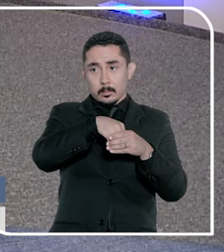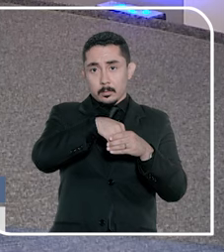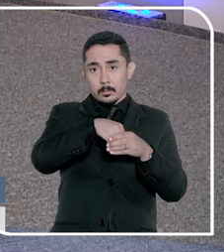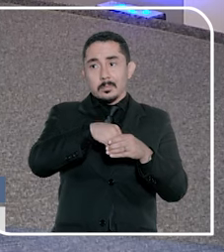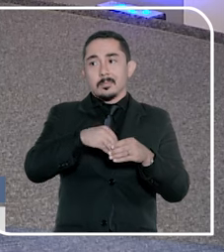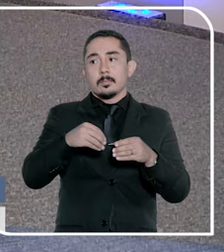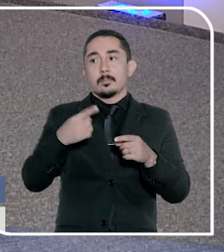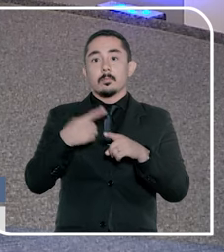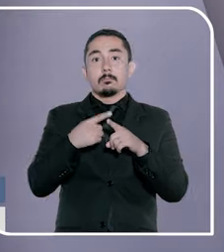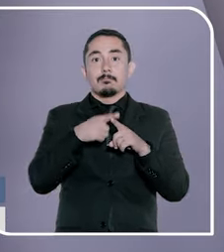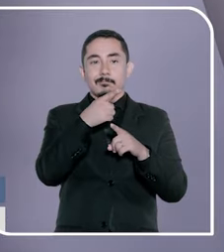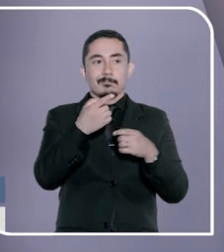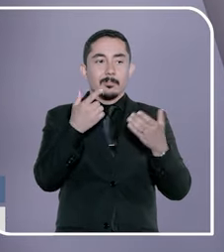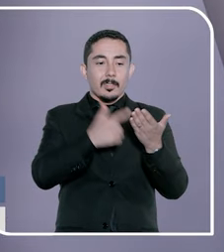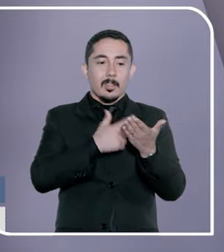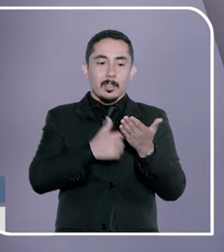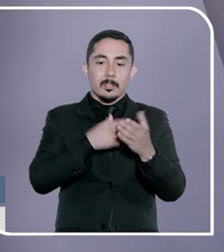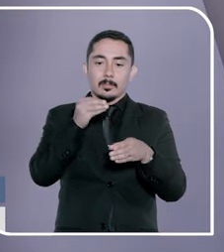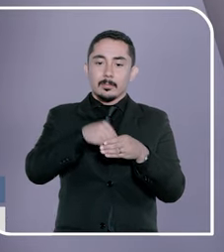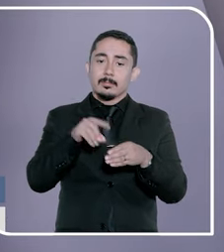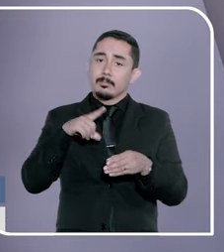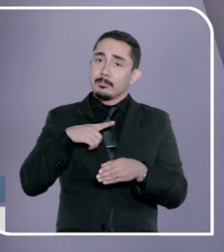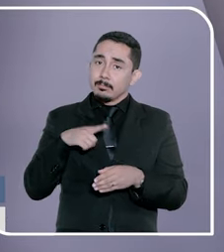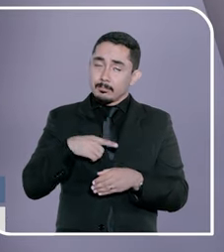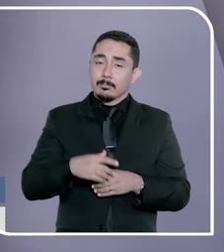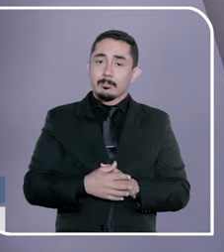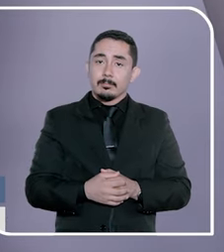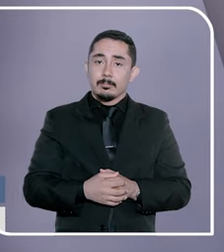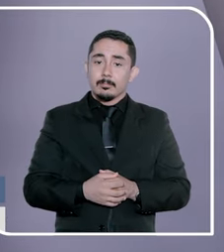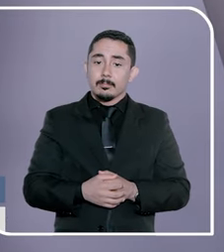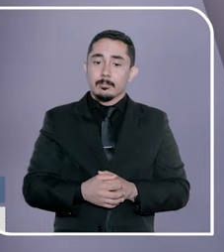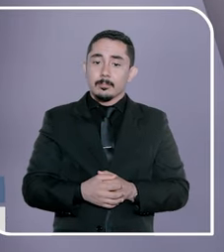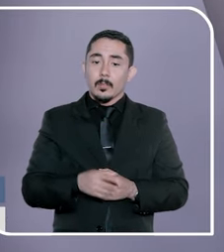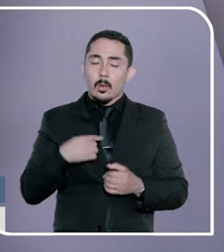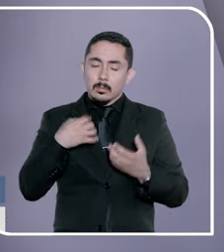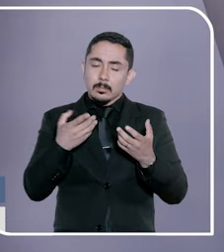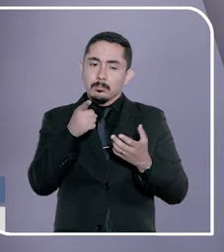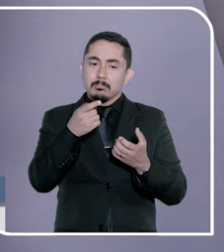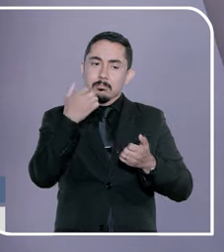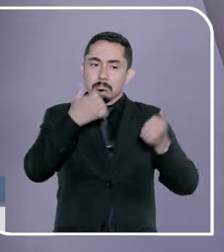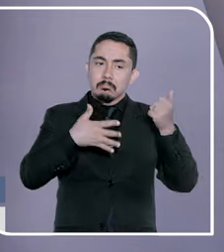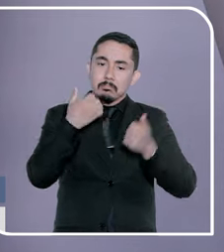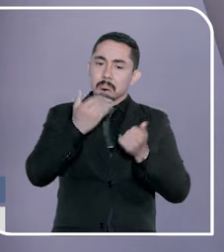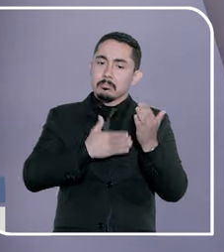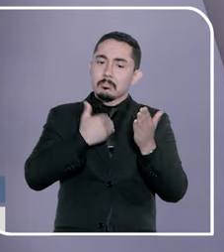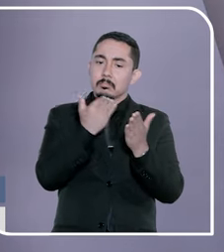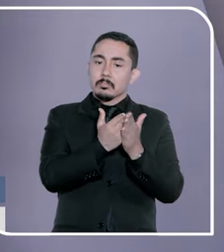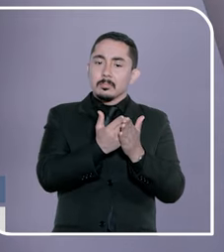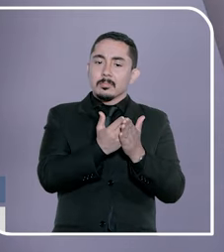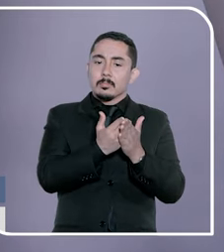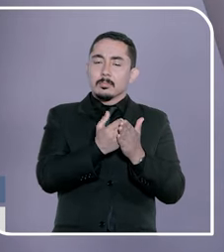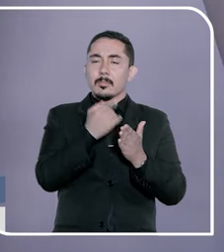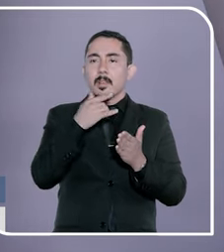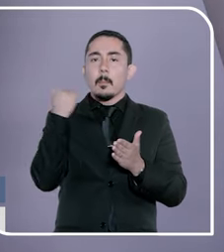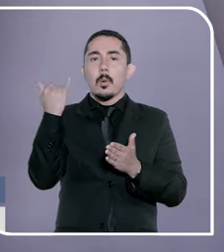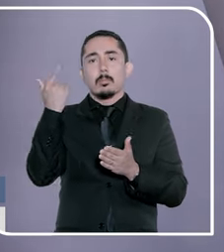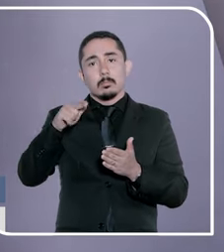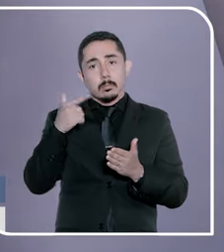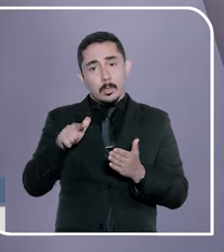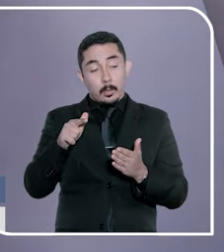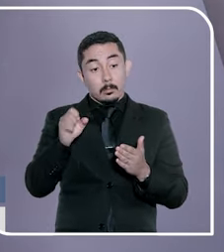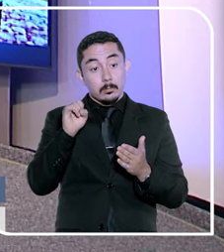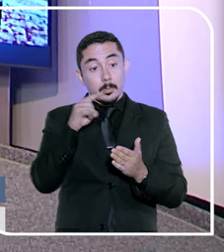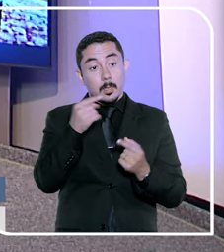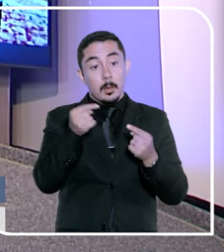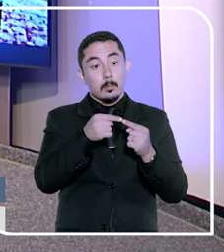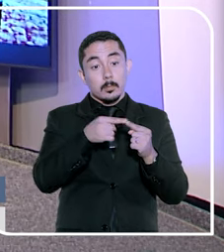insignificância penal né Eu gostaria que o senhor comentasse Então essa abordagem da insignificância Penal no âmbito do furto famélico